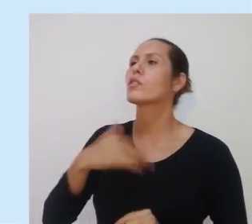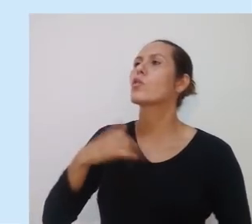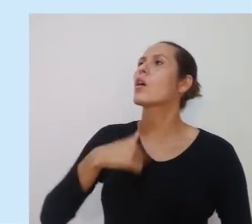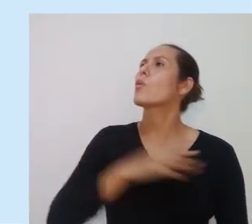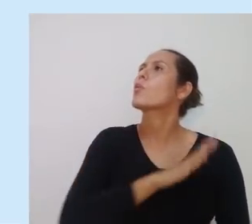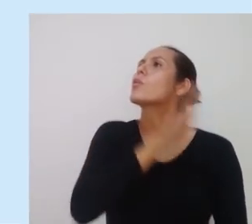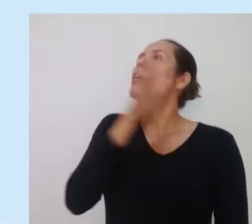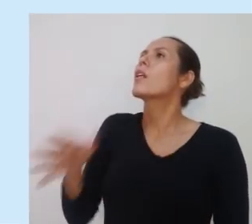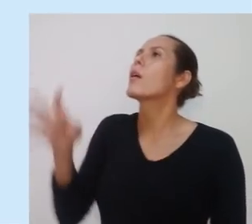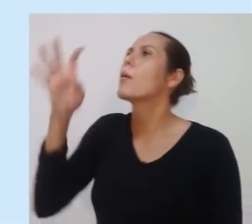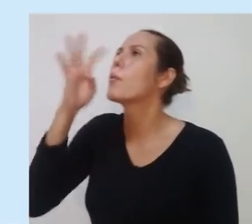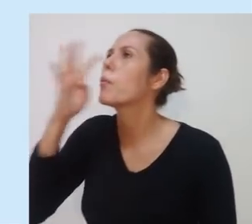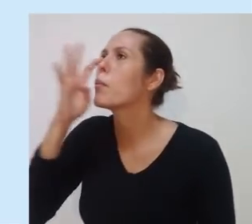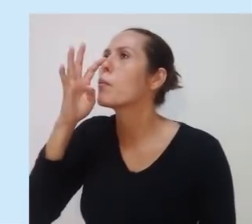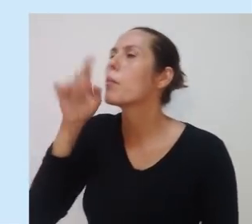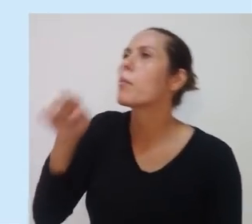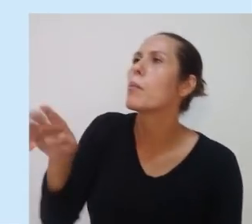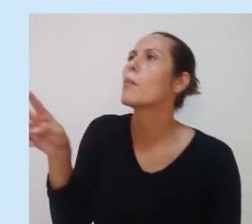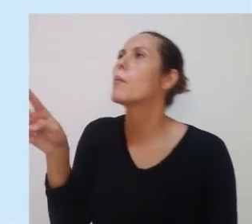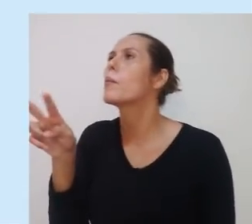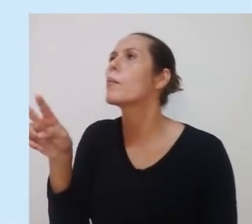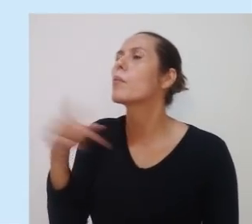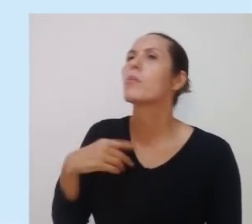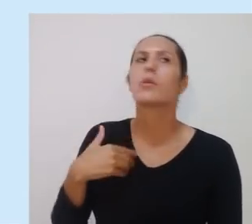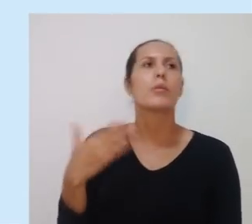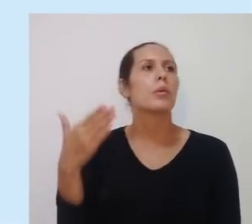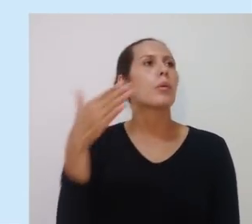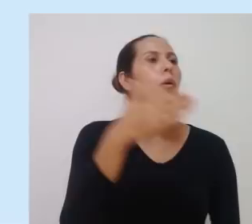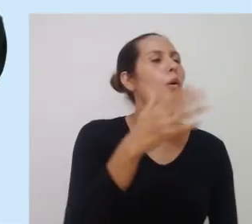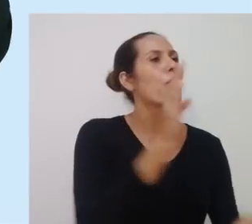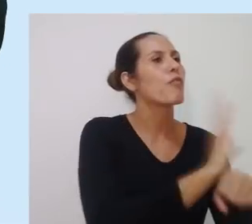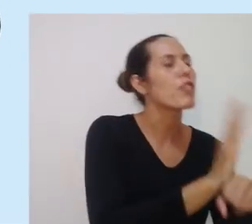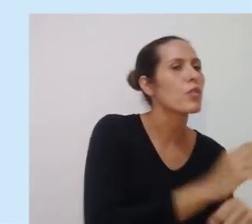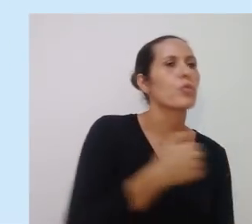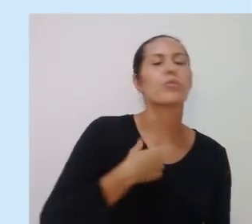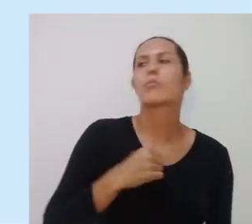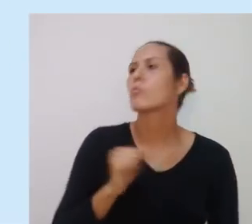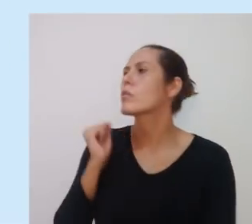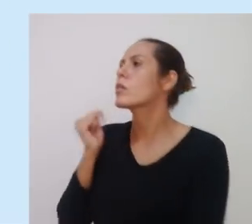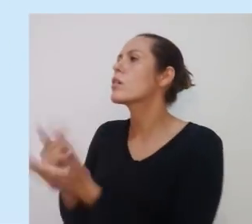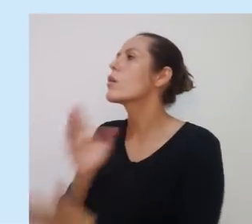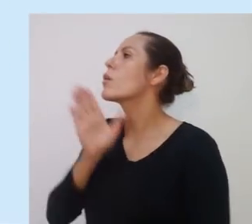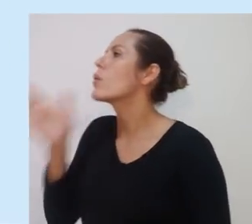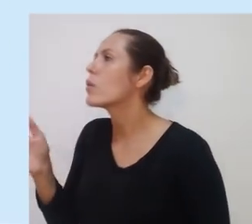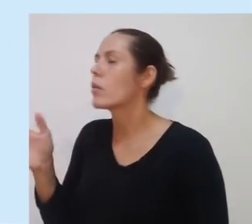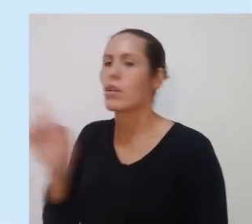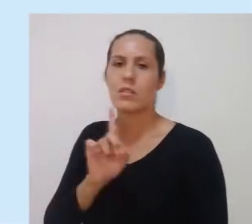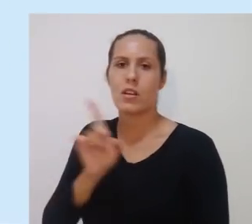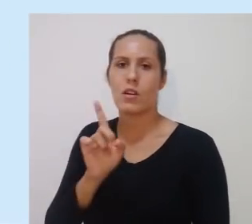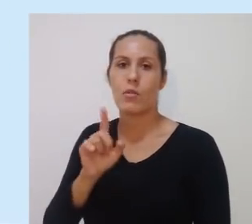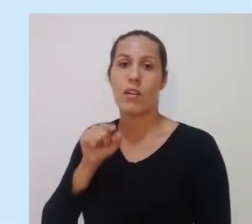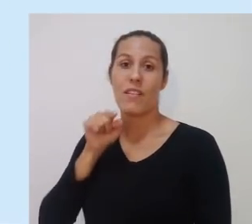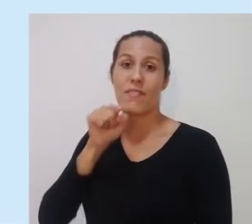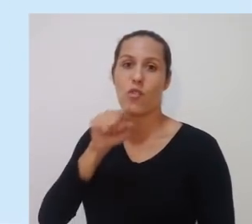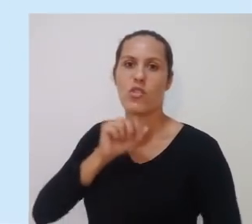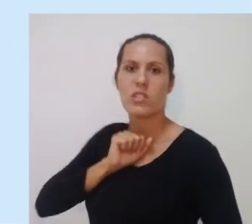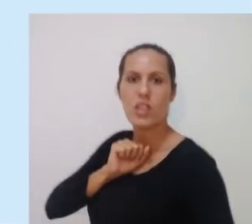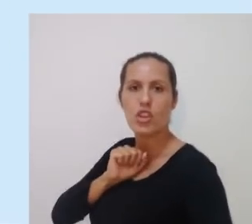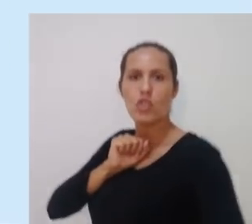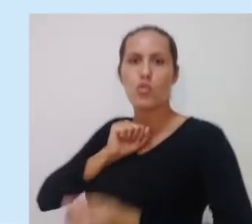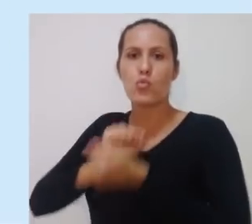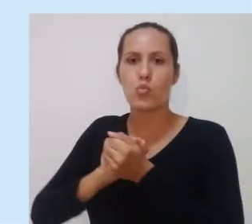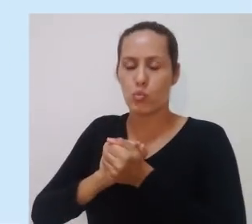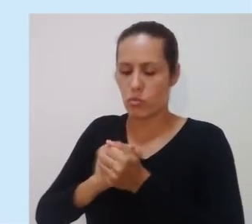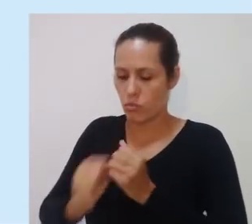mais consumir, não é só mais ir lá assistir ao show, não é só ir lá ver o filme, não é só comprar o livro para ler, é